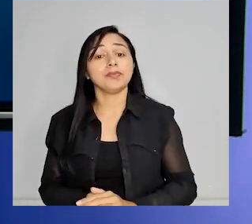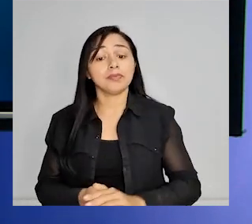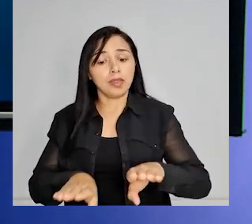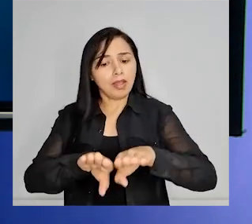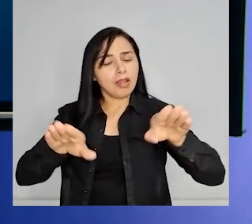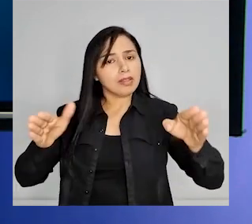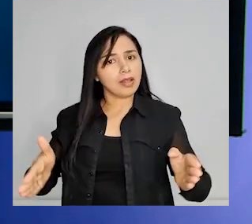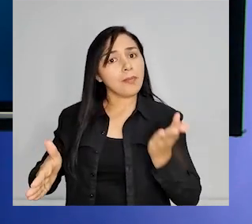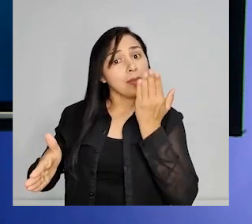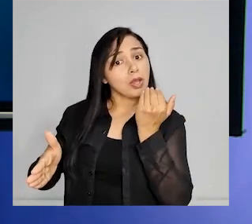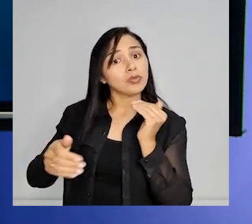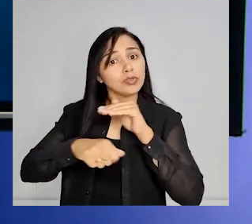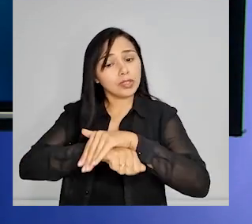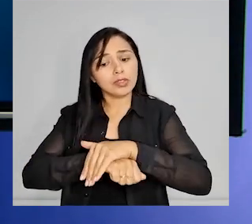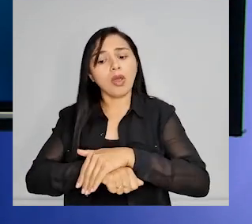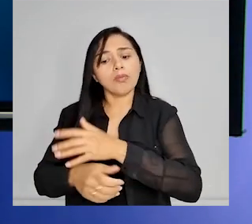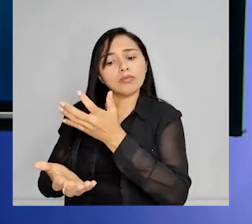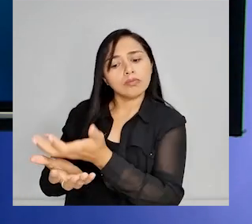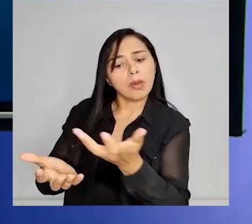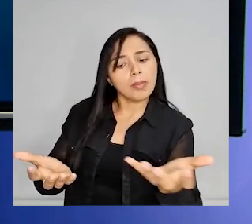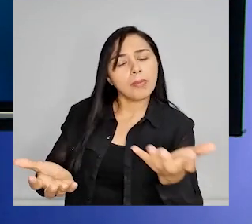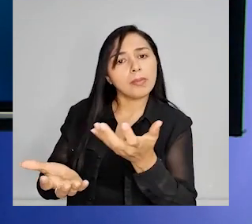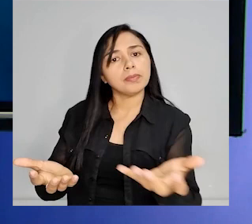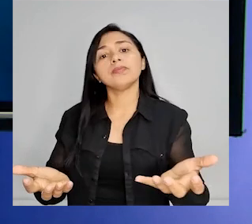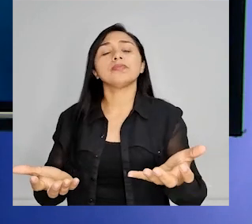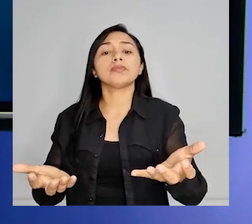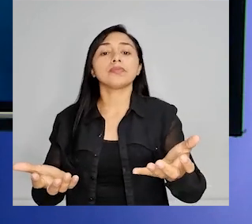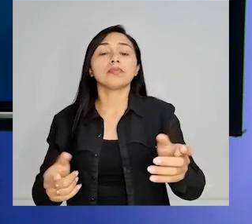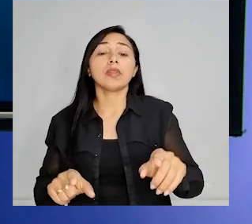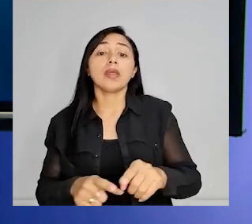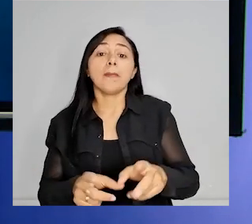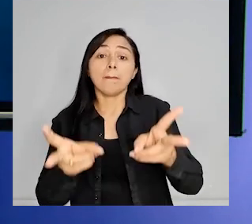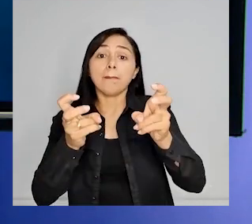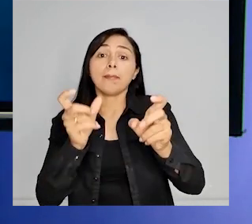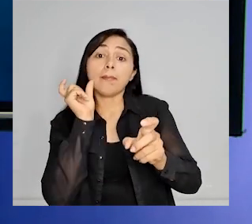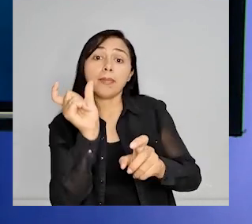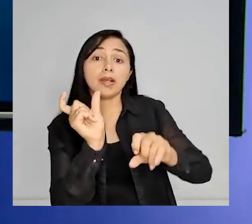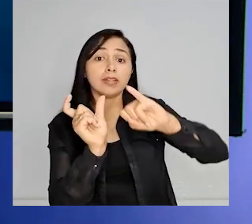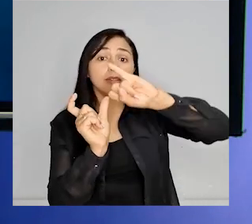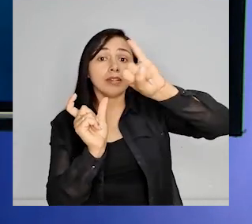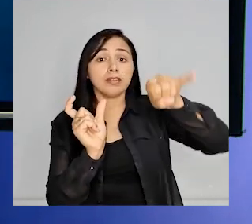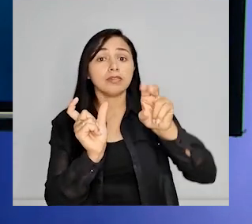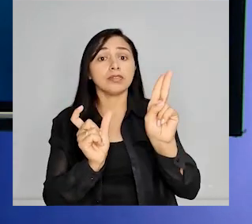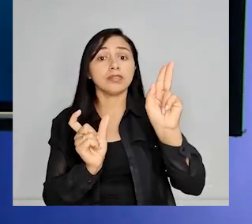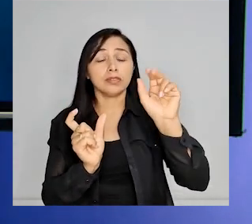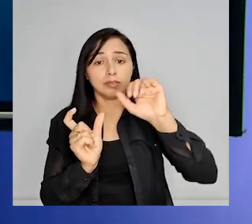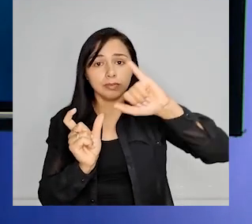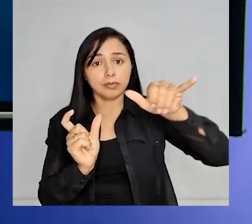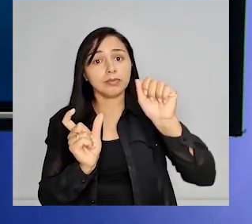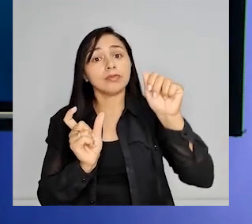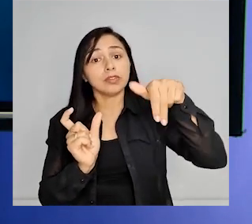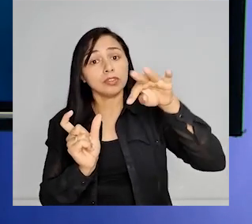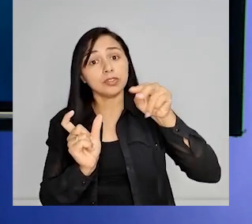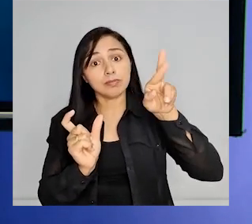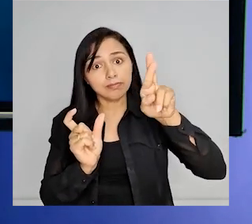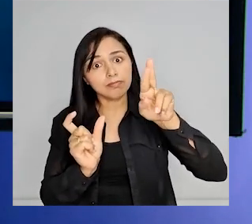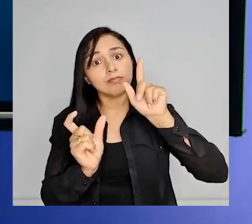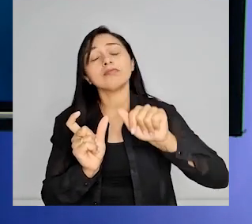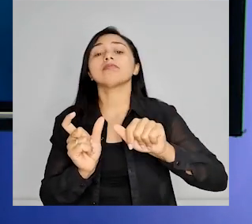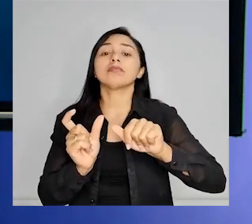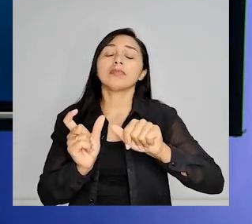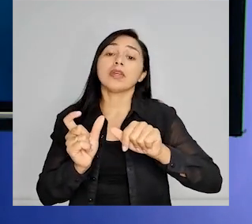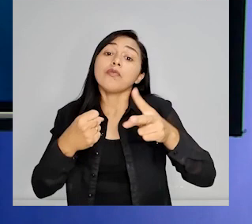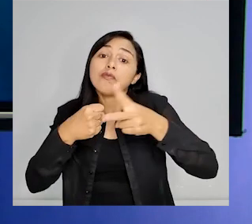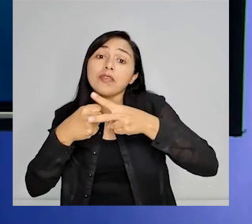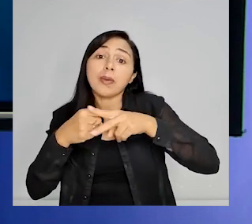A palavra jantar é classificada como verbo, mas aqui dentro da oração ela está assumindo um papel de